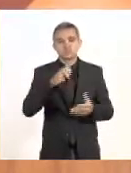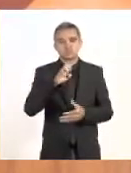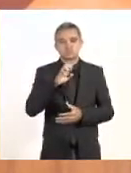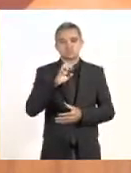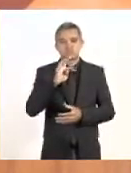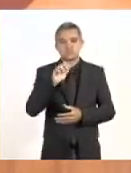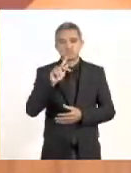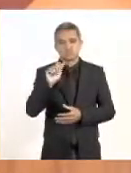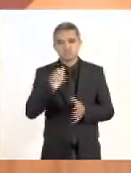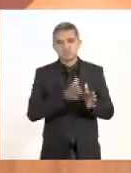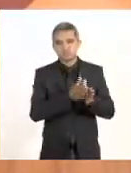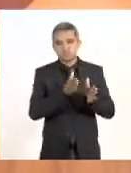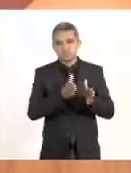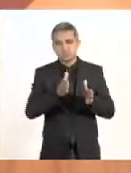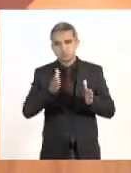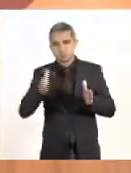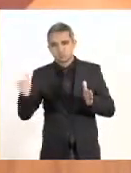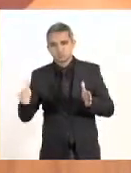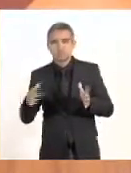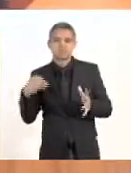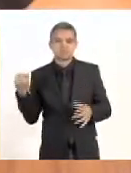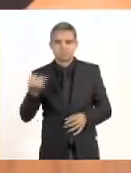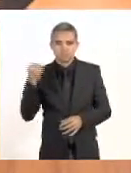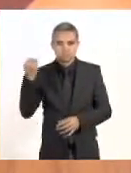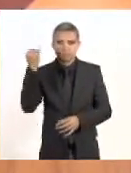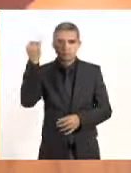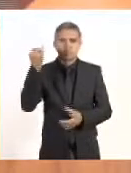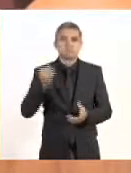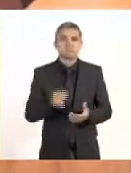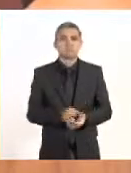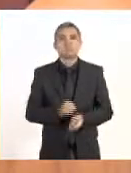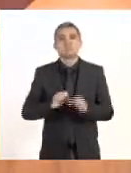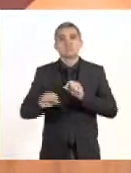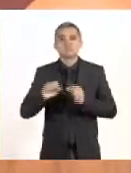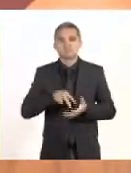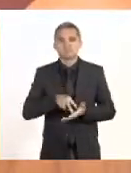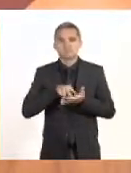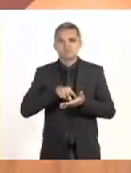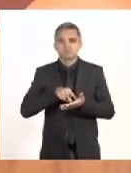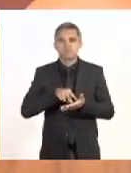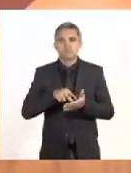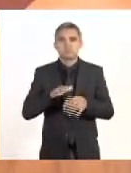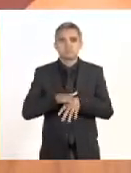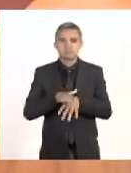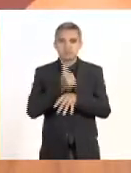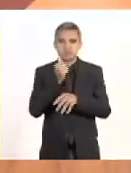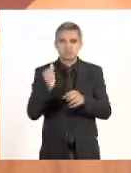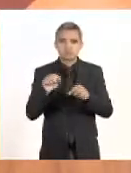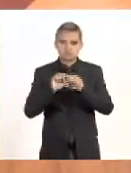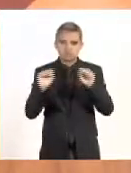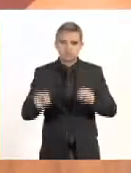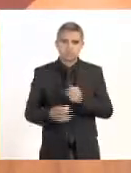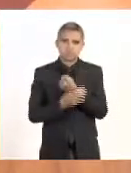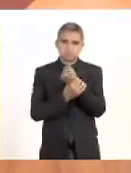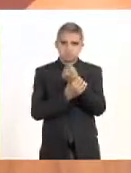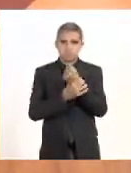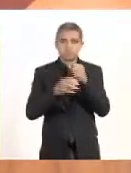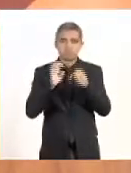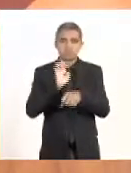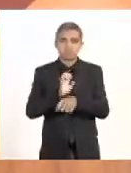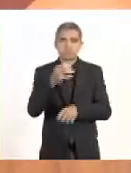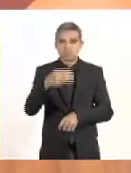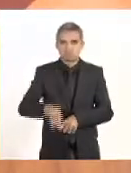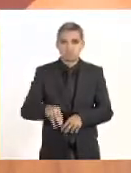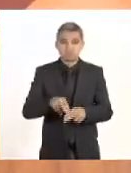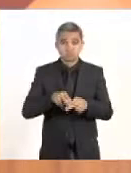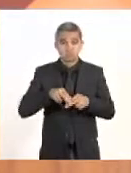realmente importante para fortalecer o sistema de segurança no Estado do Maranhão. Então, essa audiência pública,